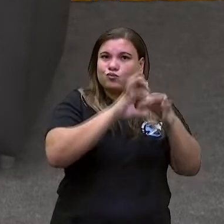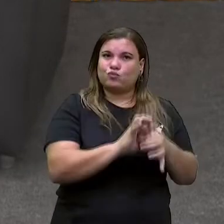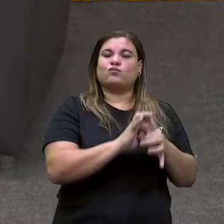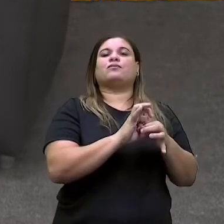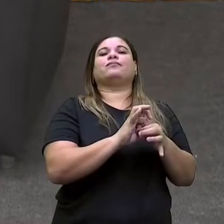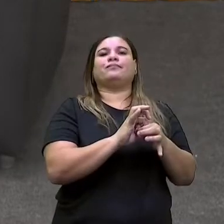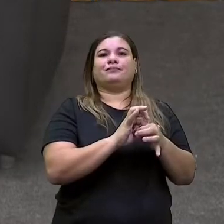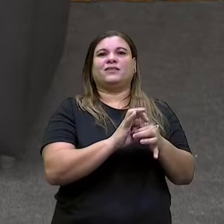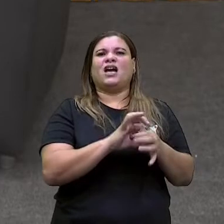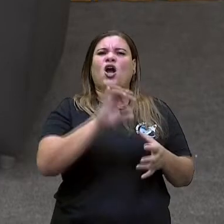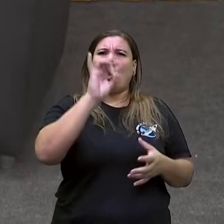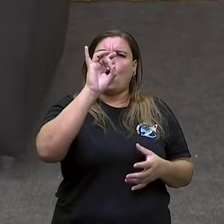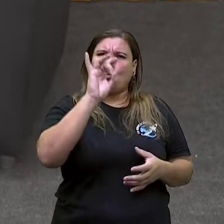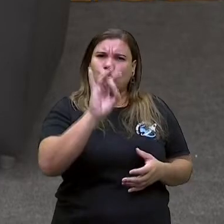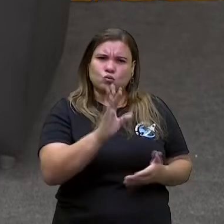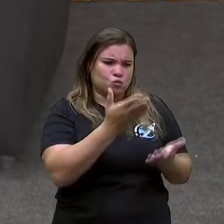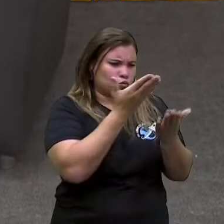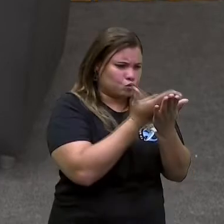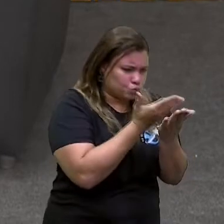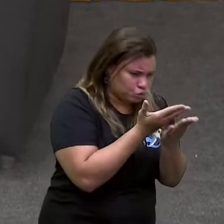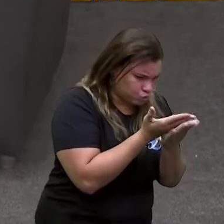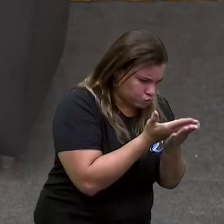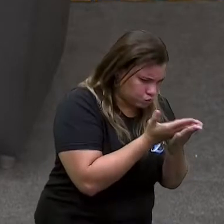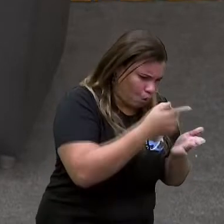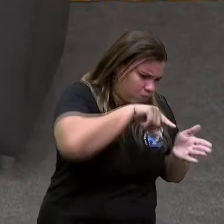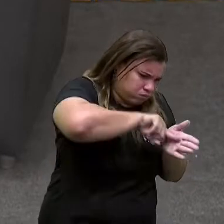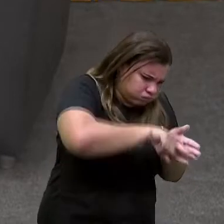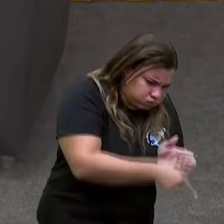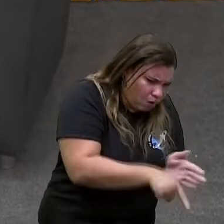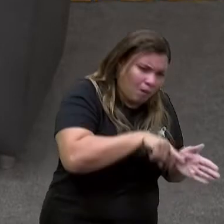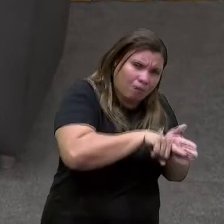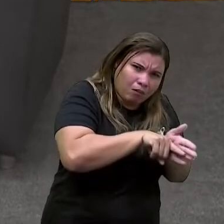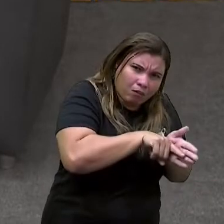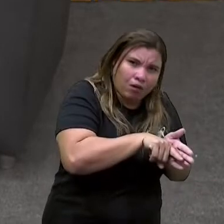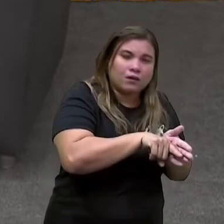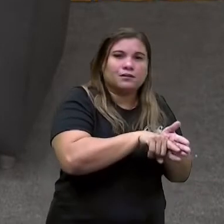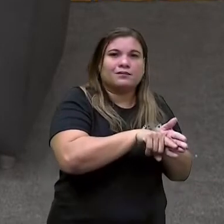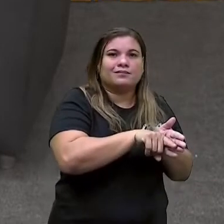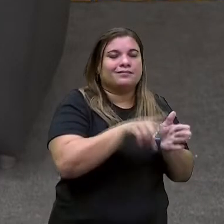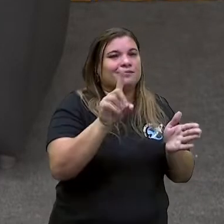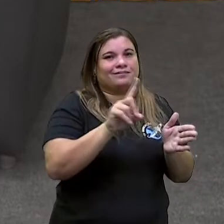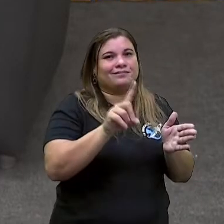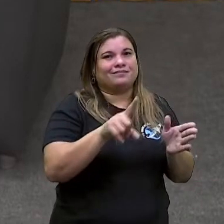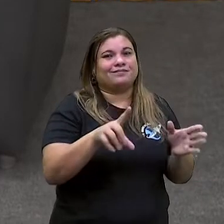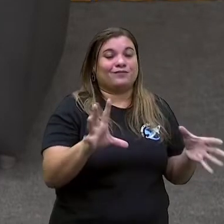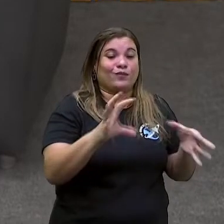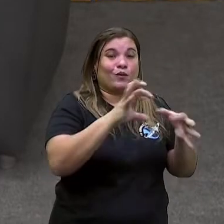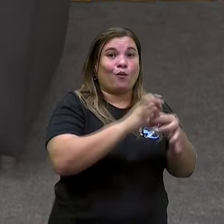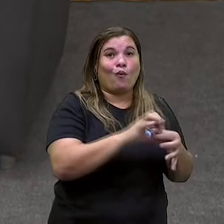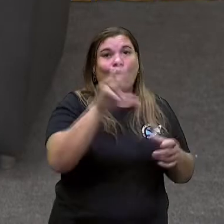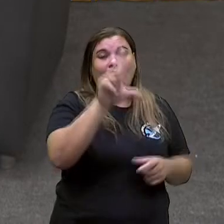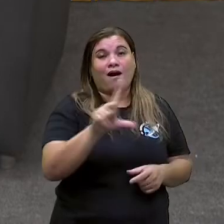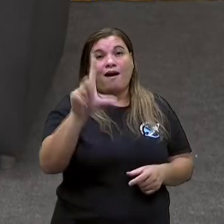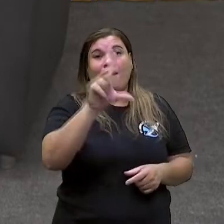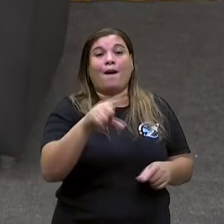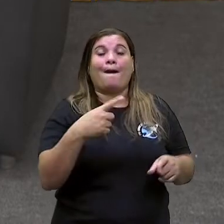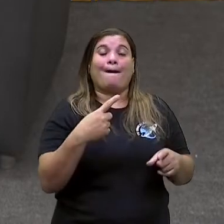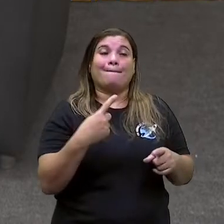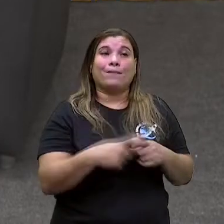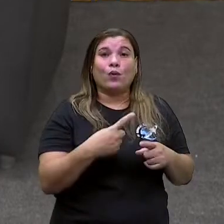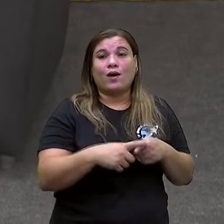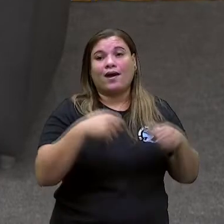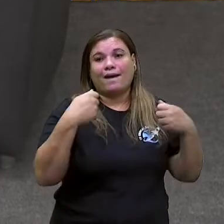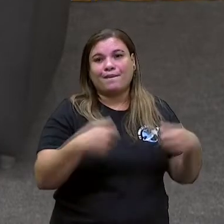também. Muito interessante. Bom, isso também. É muito importante. Precisa trabalhar a plasticidade mental,